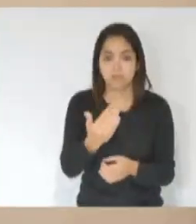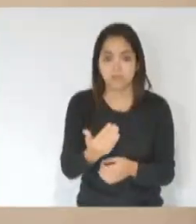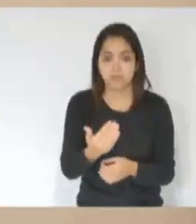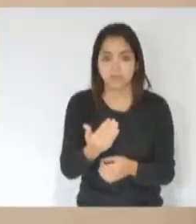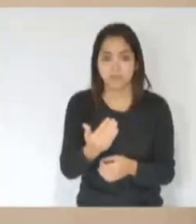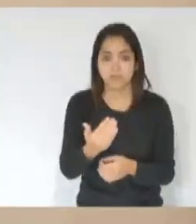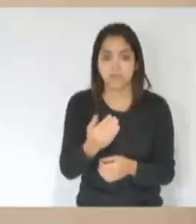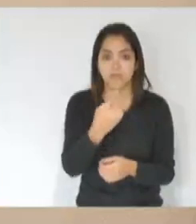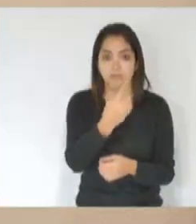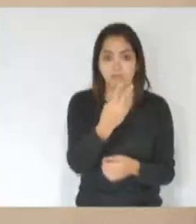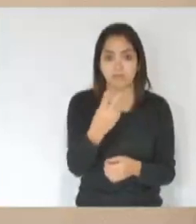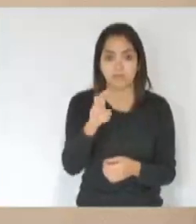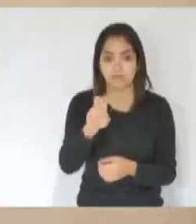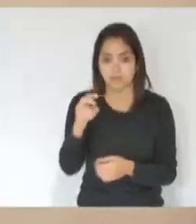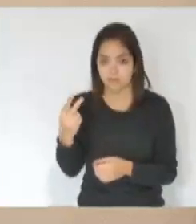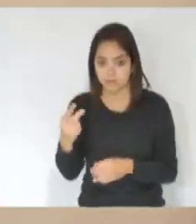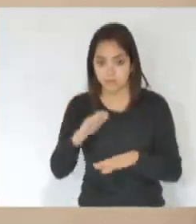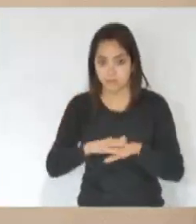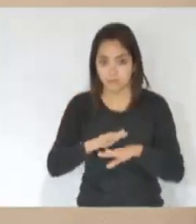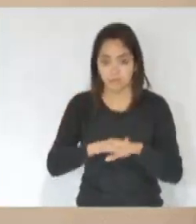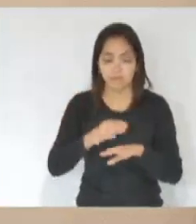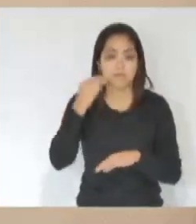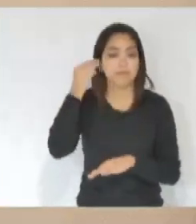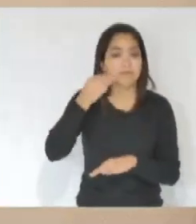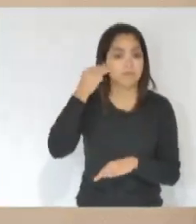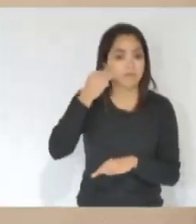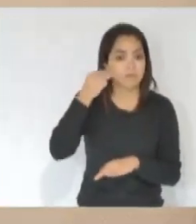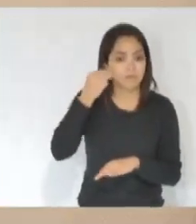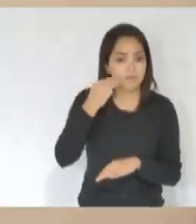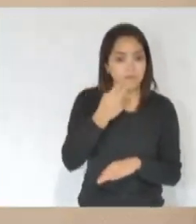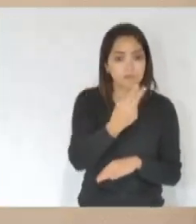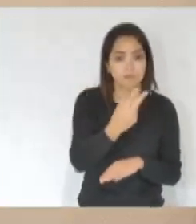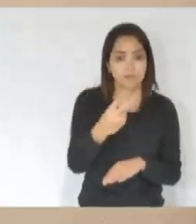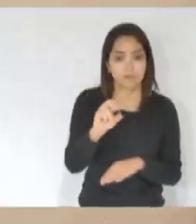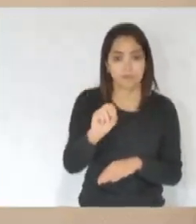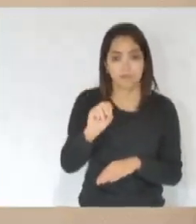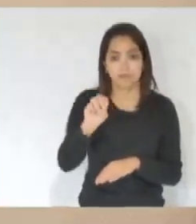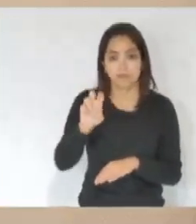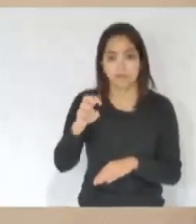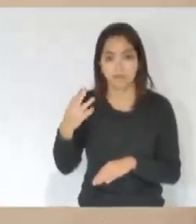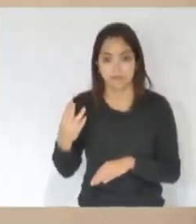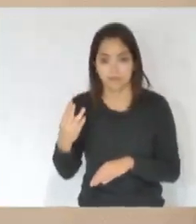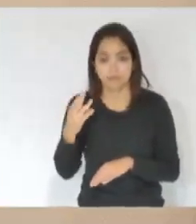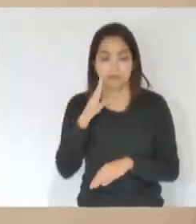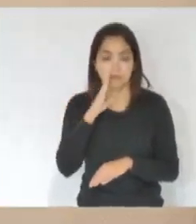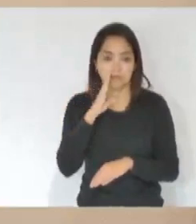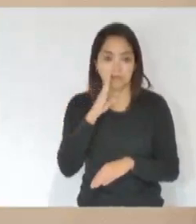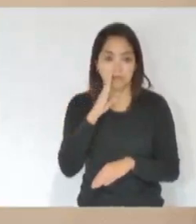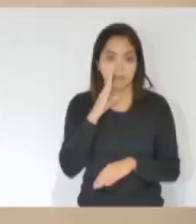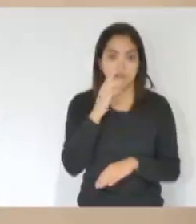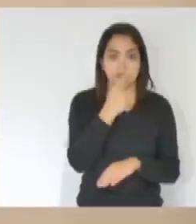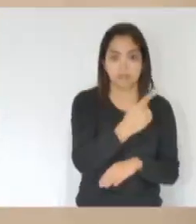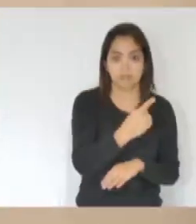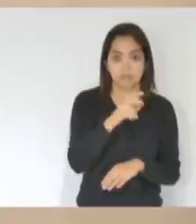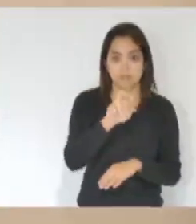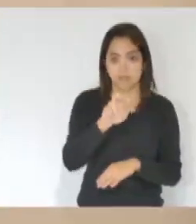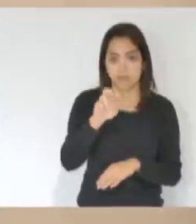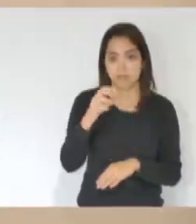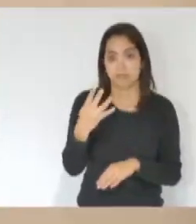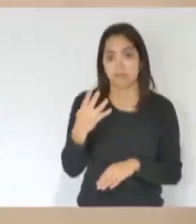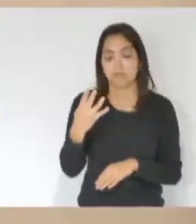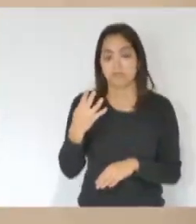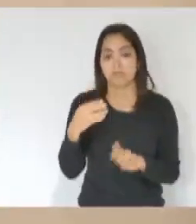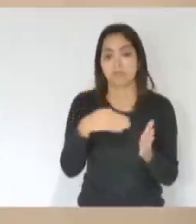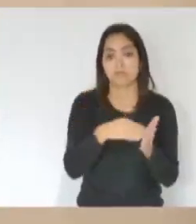Requerimento 1252, autor deputado Márcio Machado. Requerimento 1253, autor deputado Nilson Berlanda. Requerimentos 1254